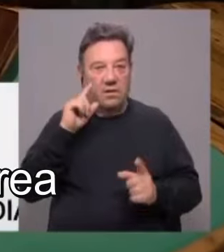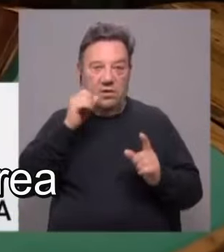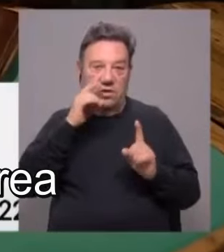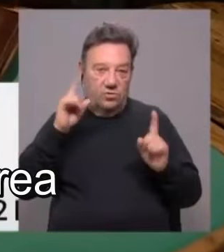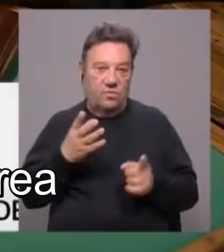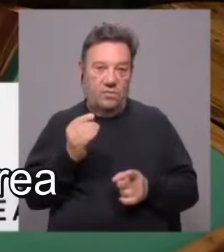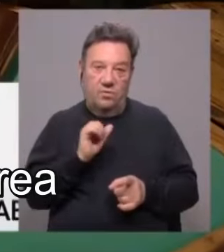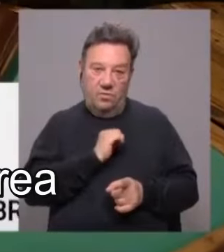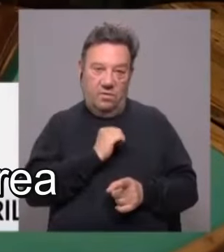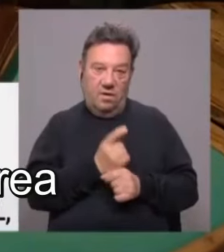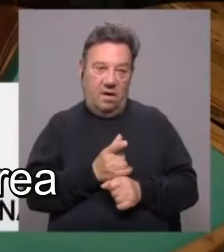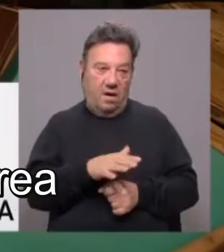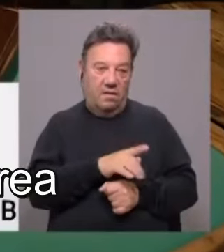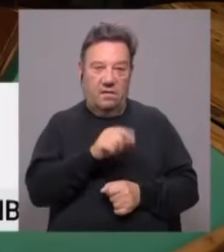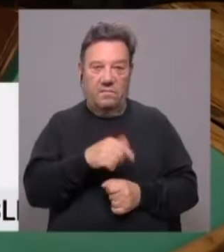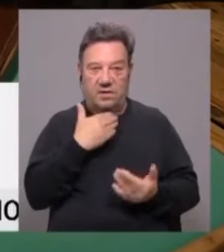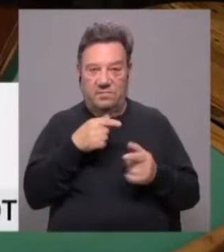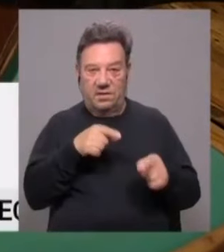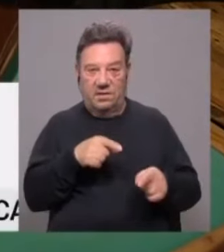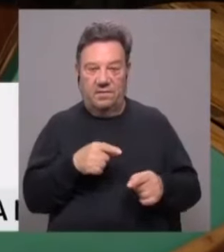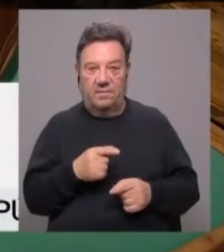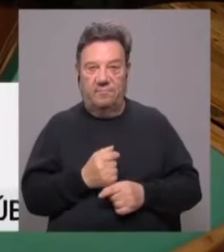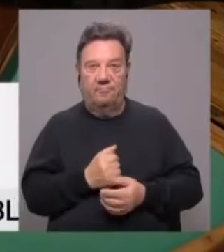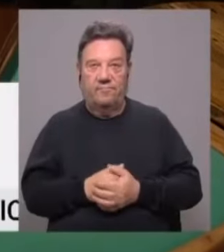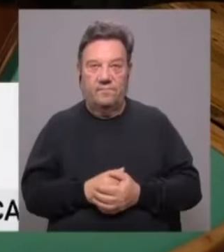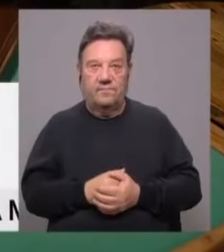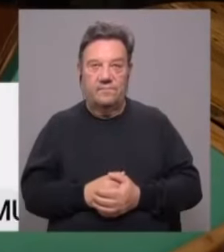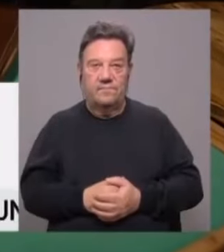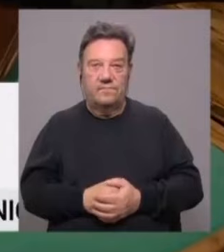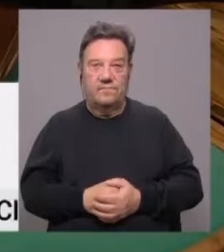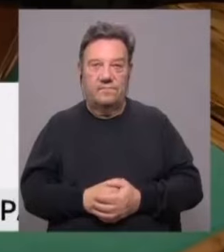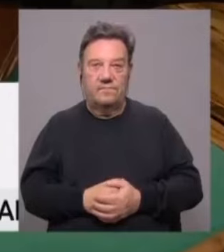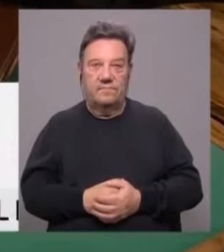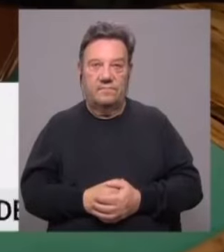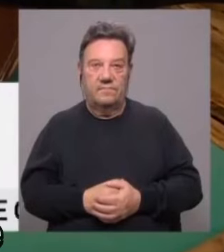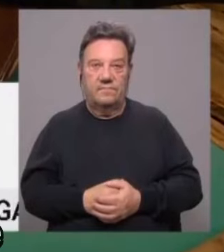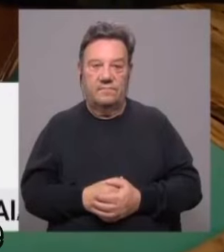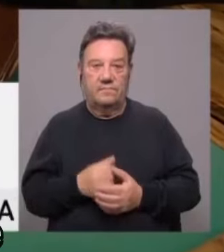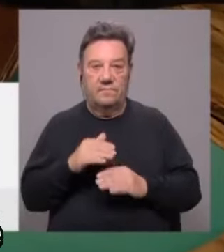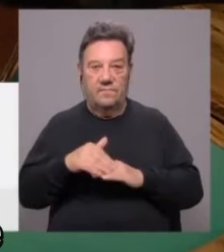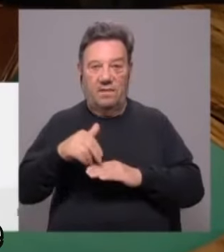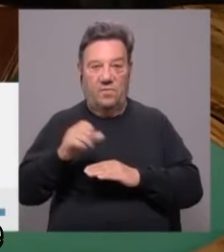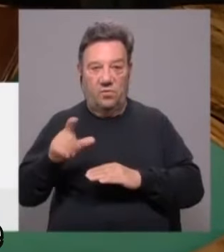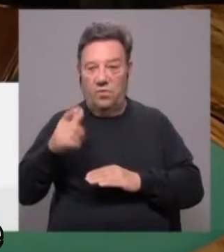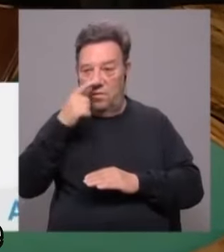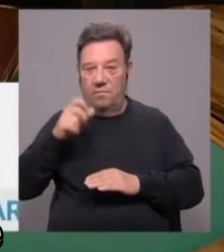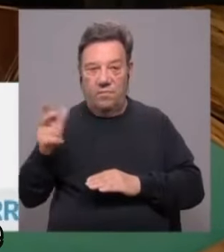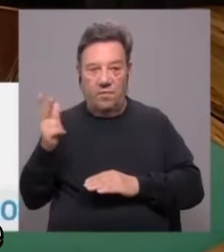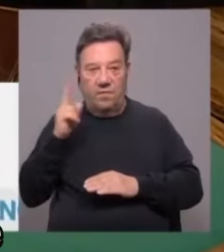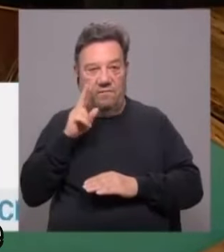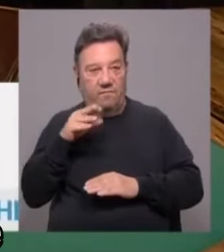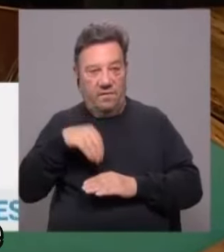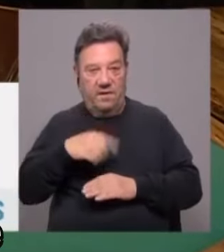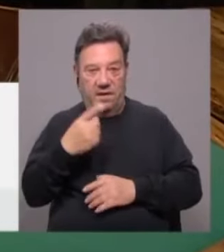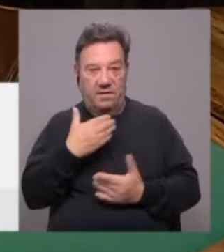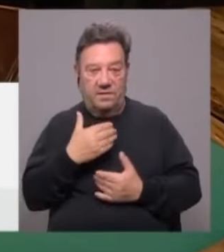muito, não só a nossa área, mas como este espetáculo. Pergunto-te e tu não me respondes. Sem palco, o público é envolvido em cada cena e